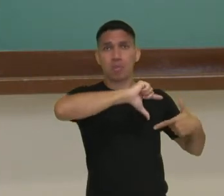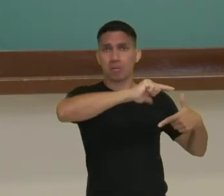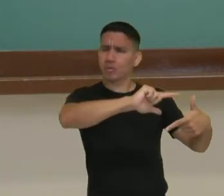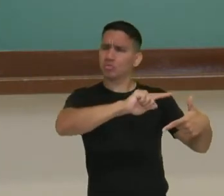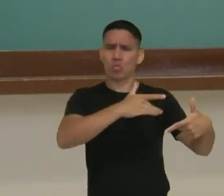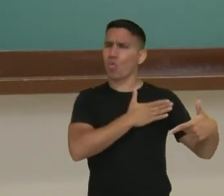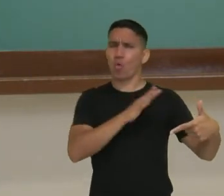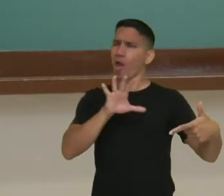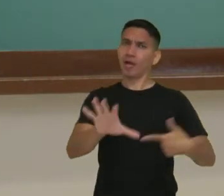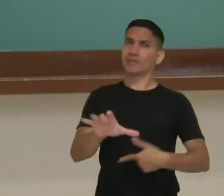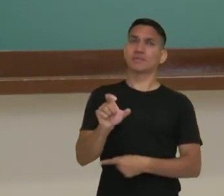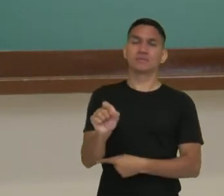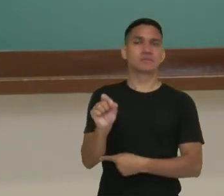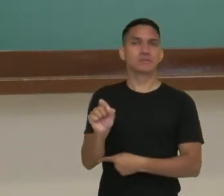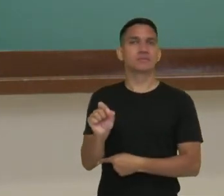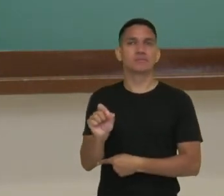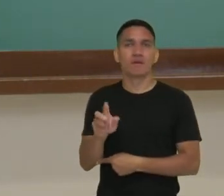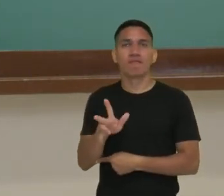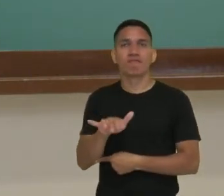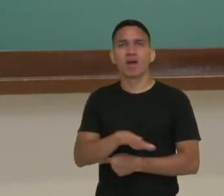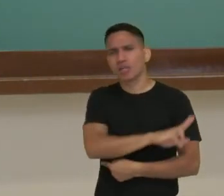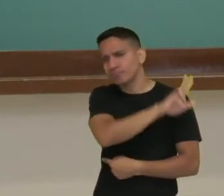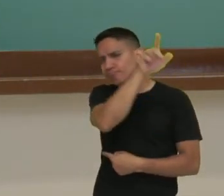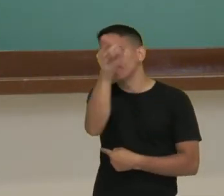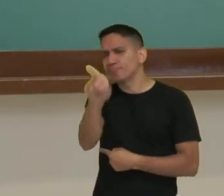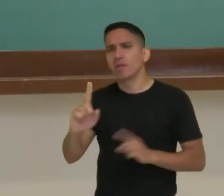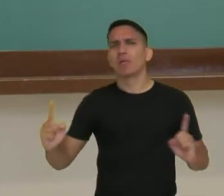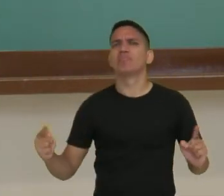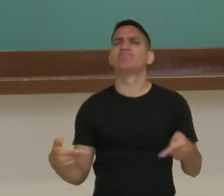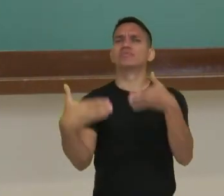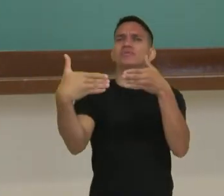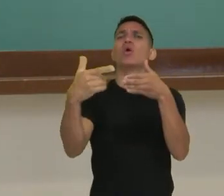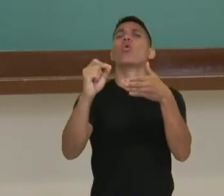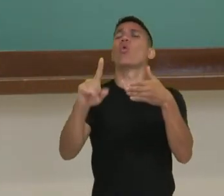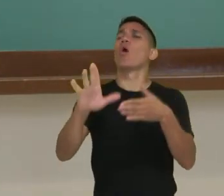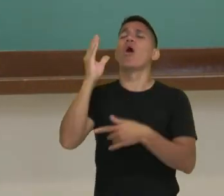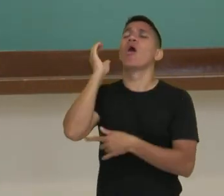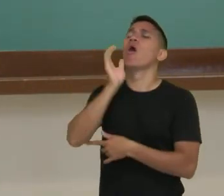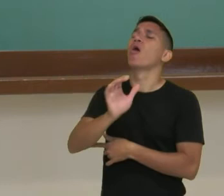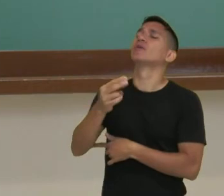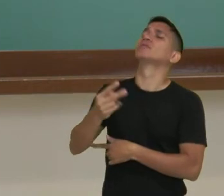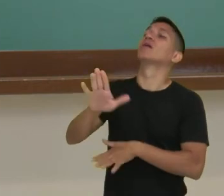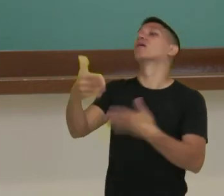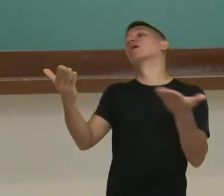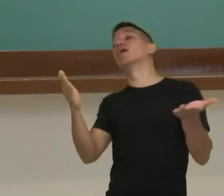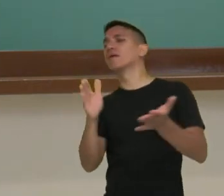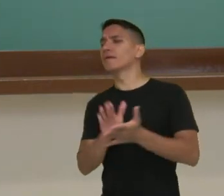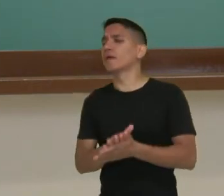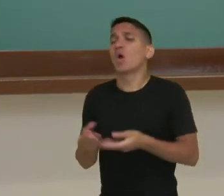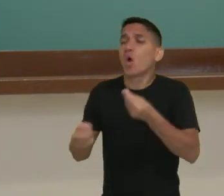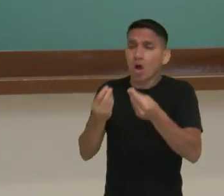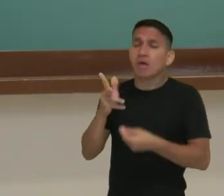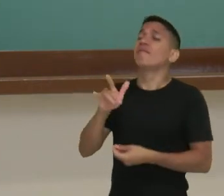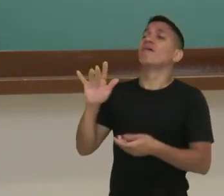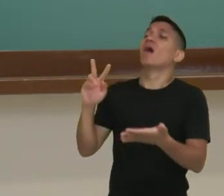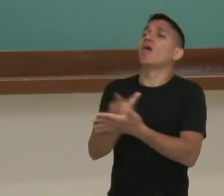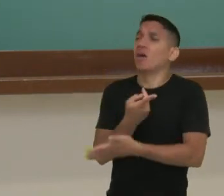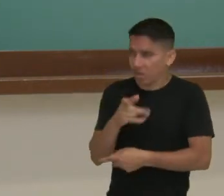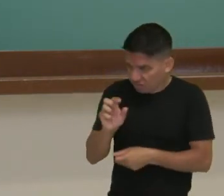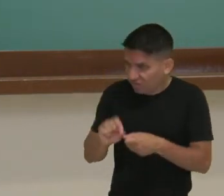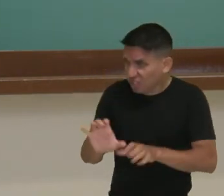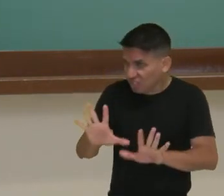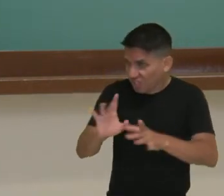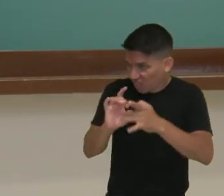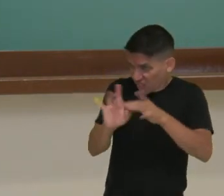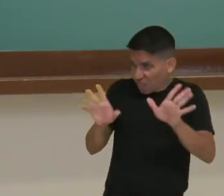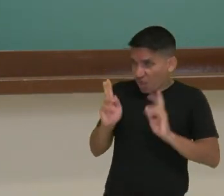gostar nada disso e eles vão lá para o Dom Pedro II e vão falar assim, ó, e daí, né, como é que a gente vai deixar isso tudo, a gente vai